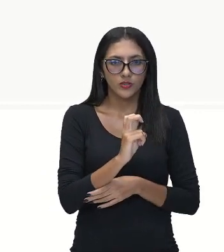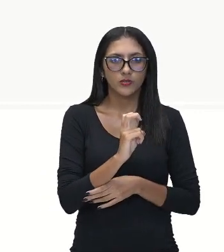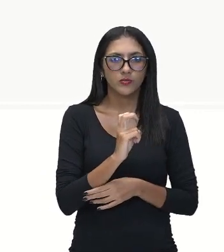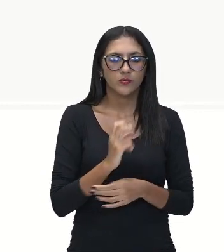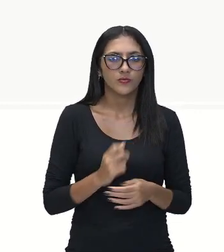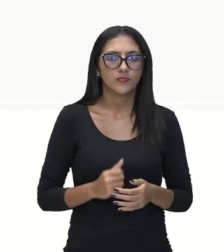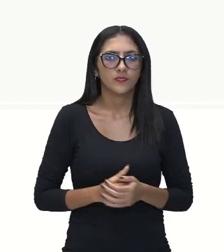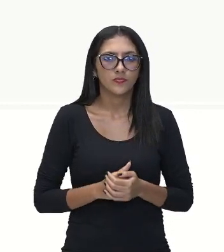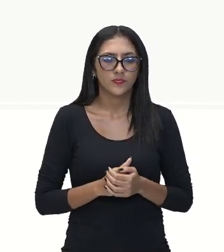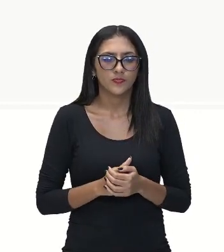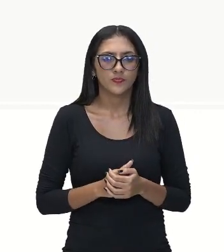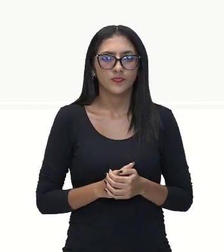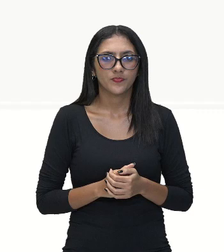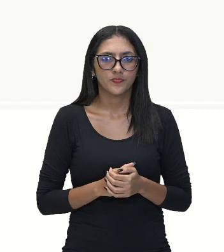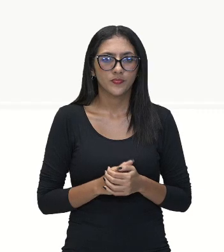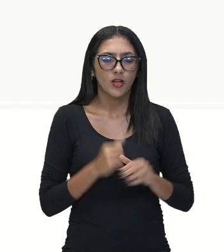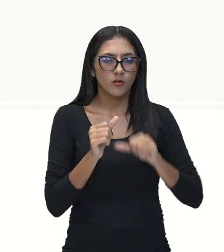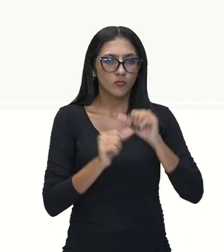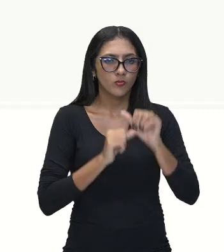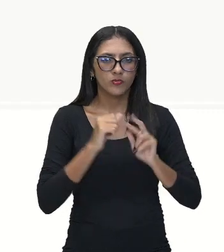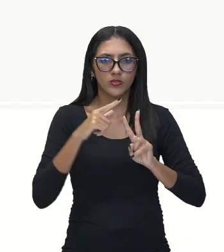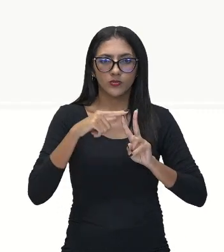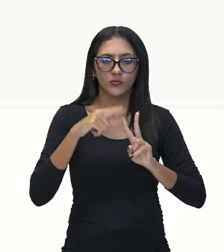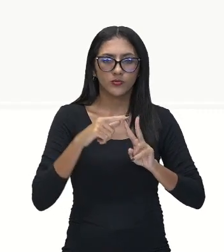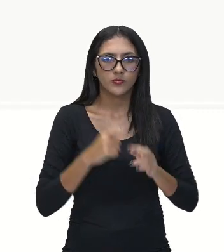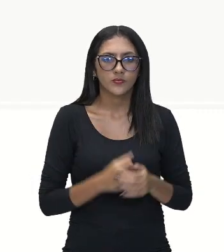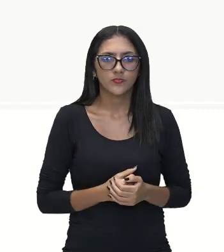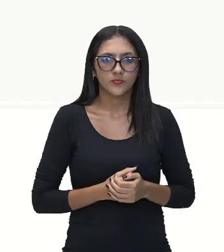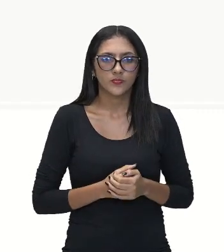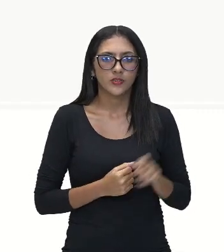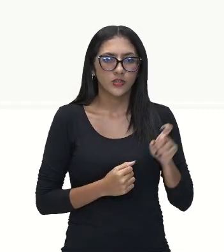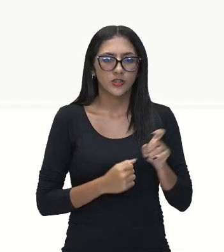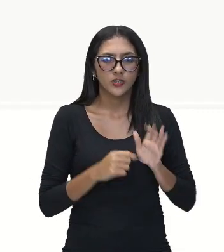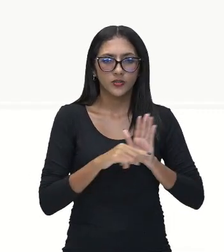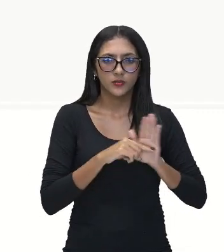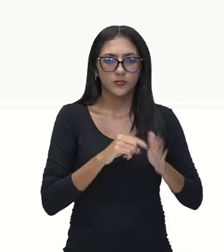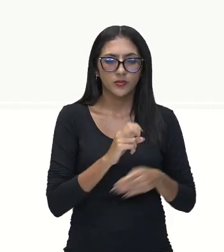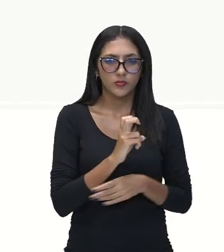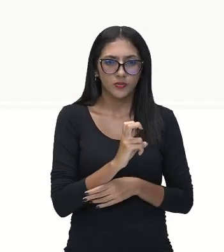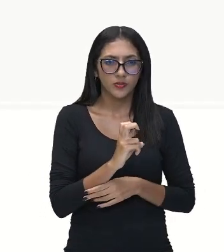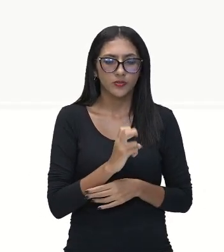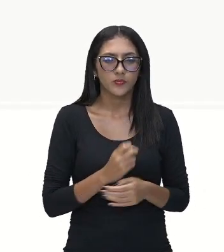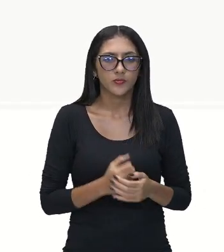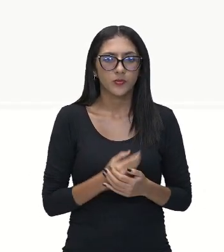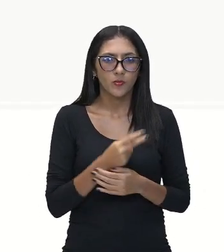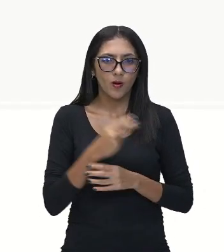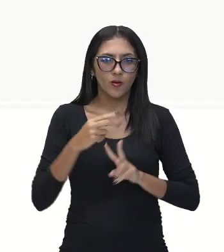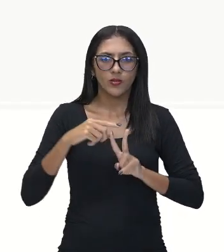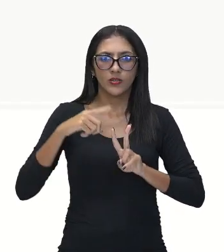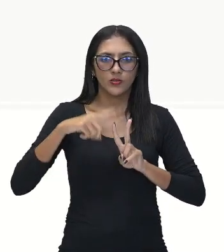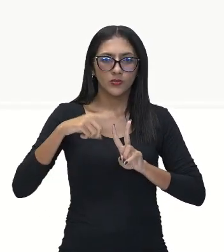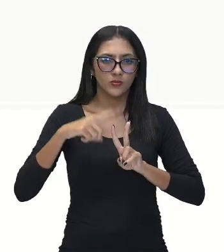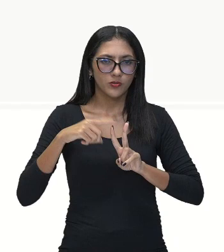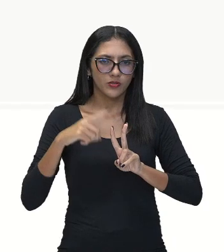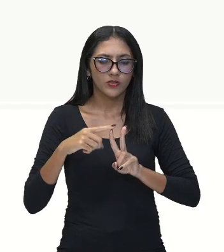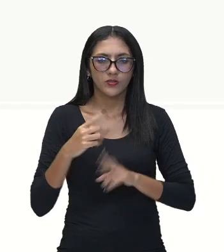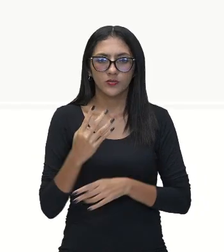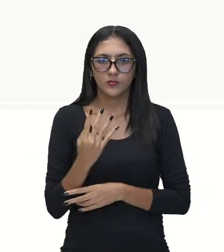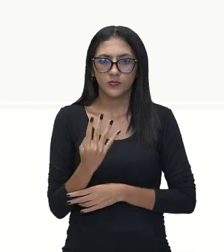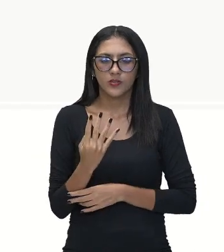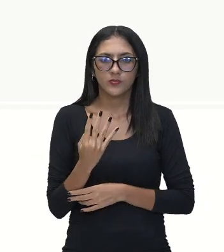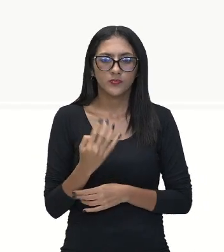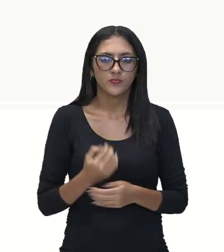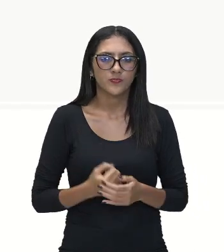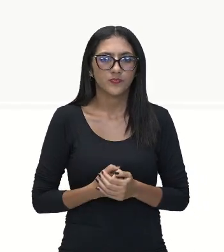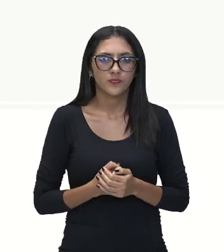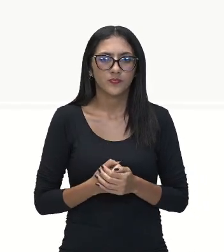ficamos então com a seguinte operação x - 5 = ra qu 4 mas a raiz